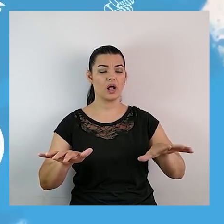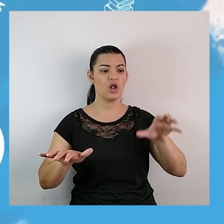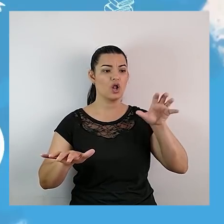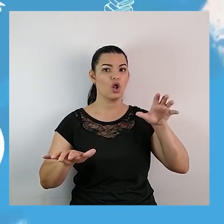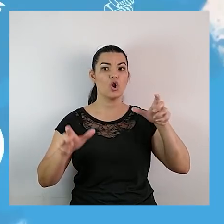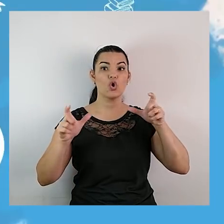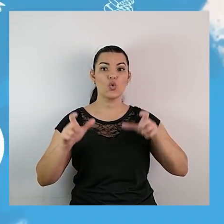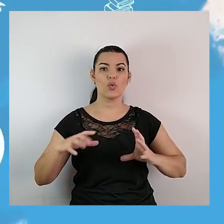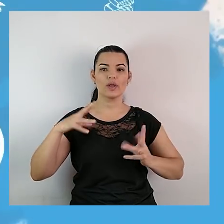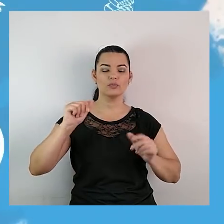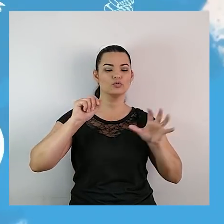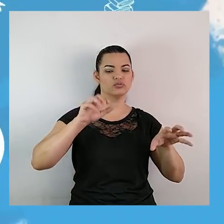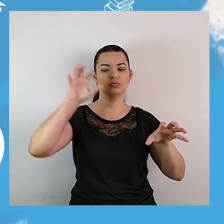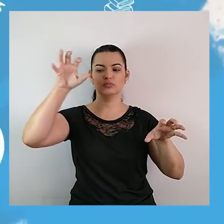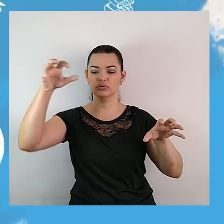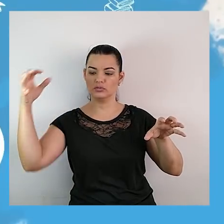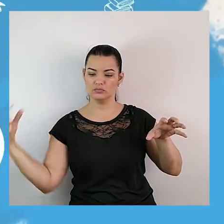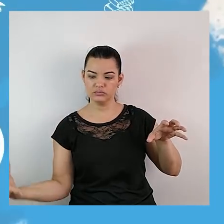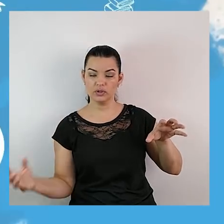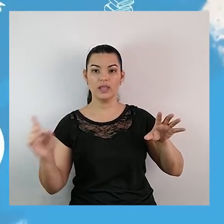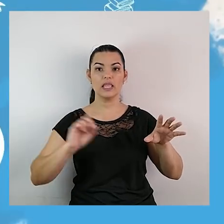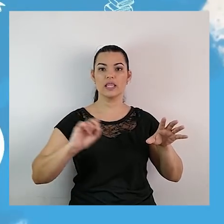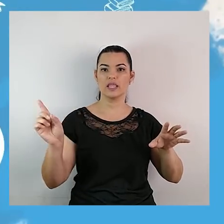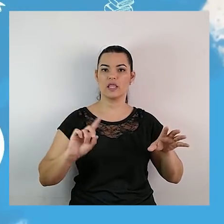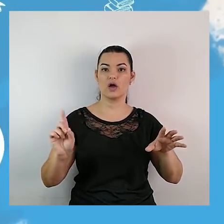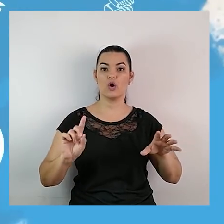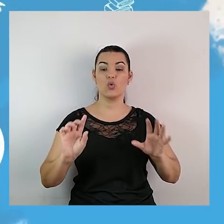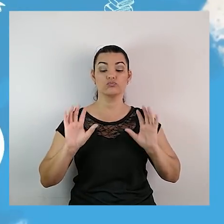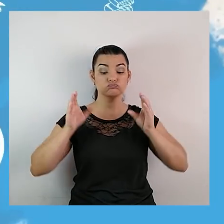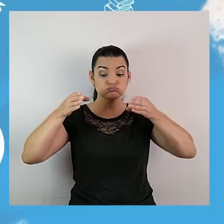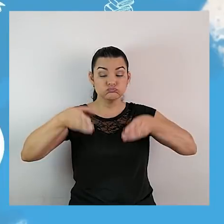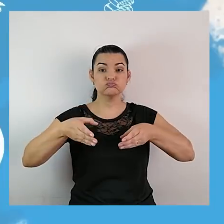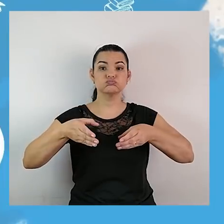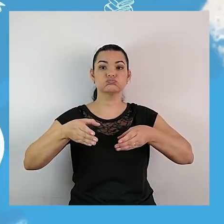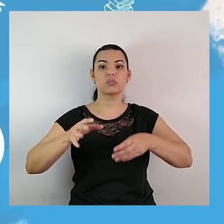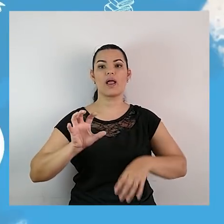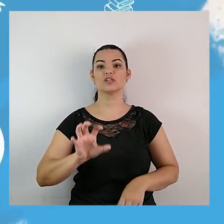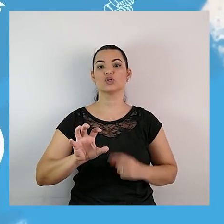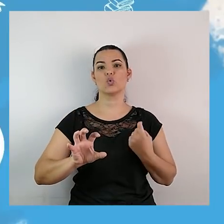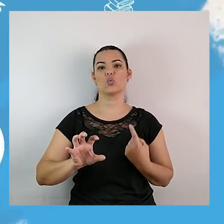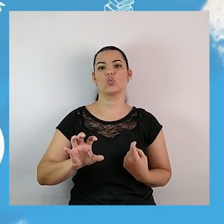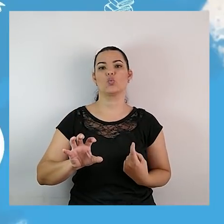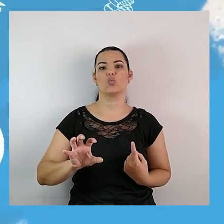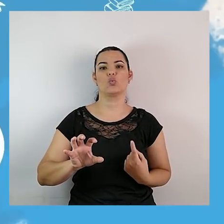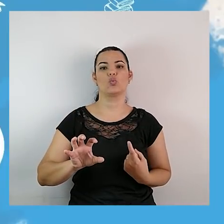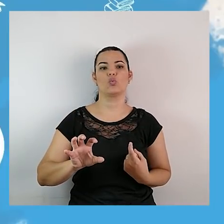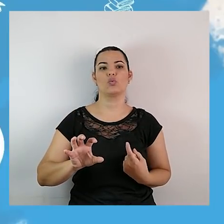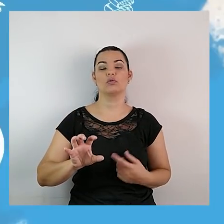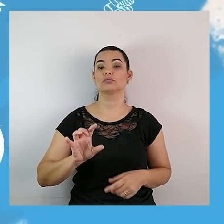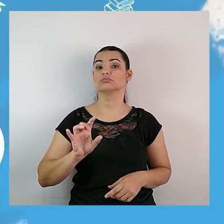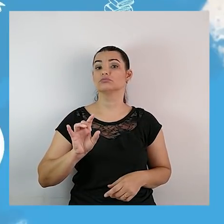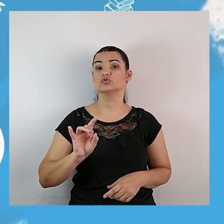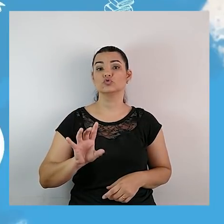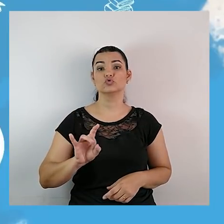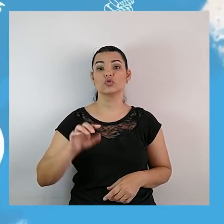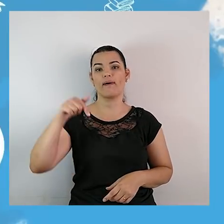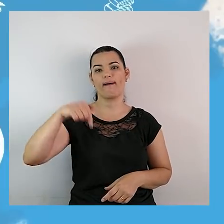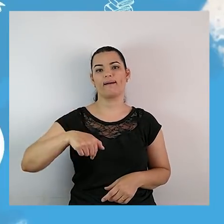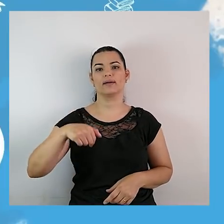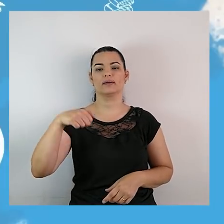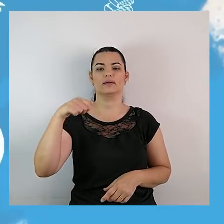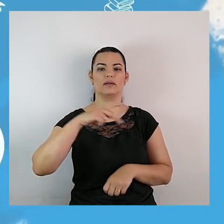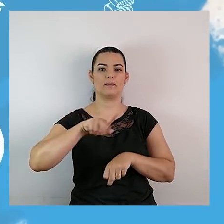diferentes locais no mundo. Ela está concentrada em uma região e apenas no